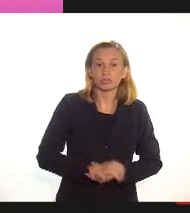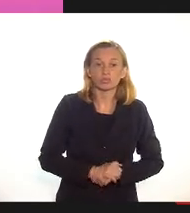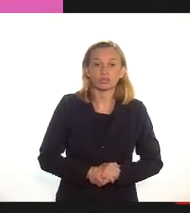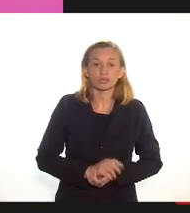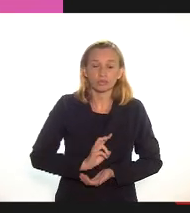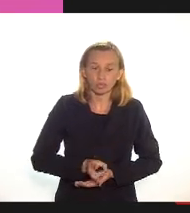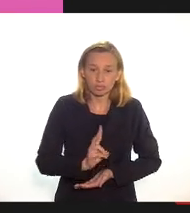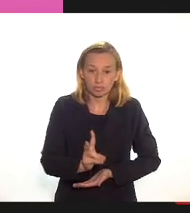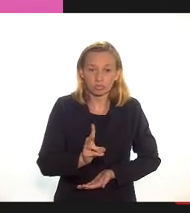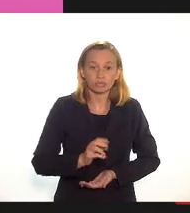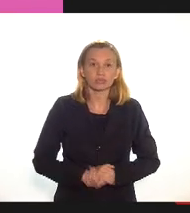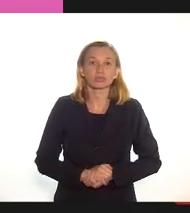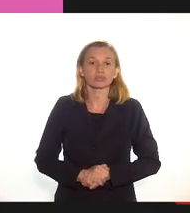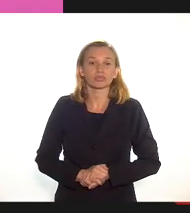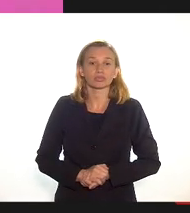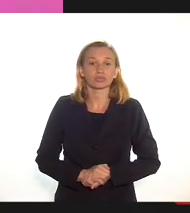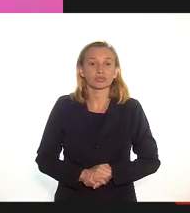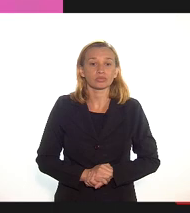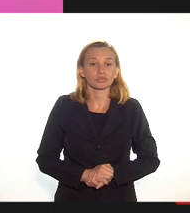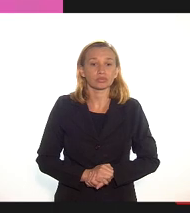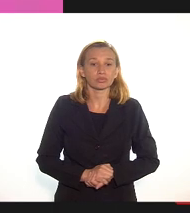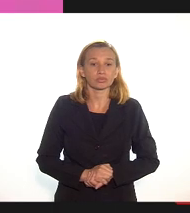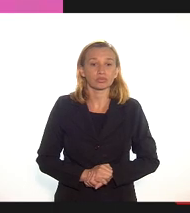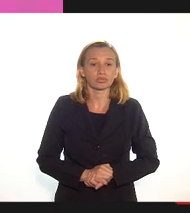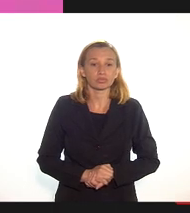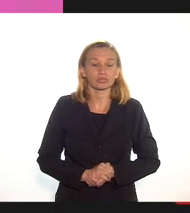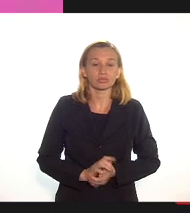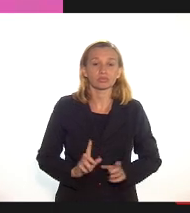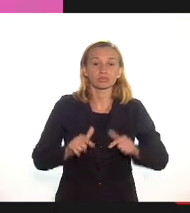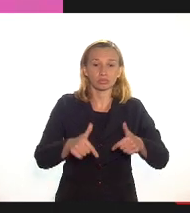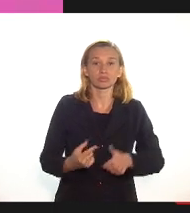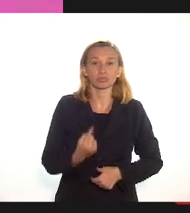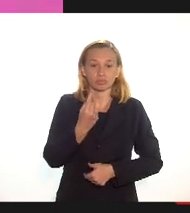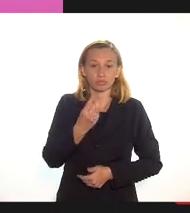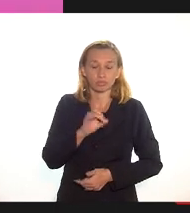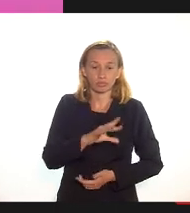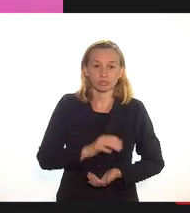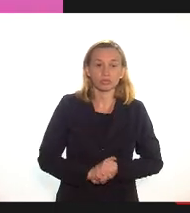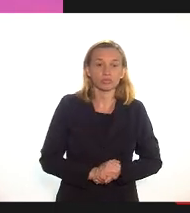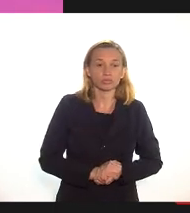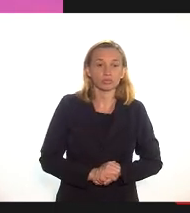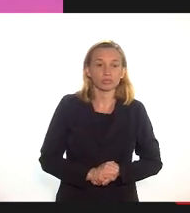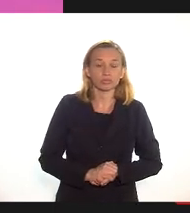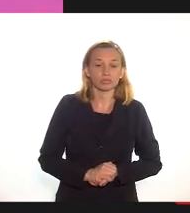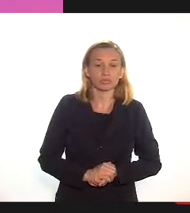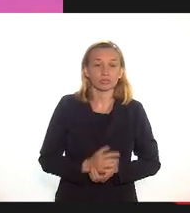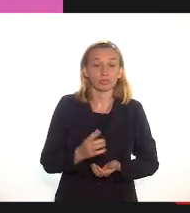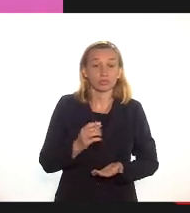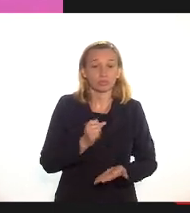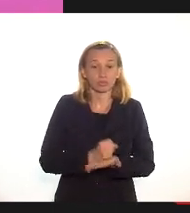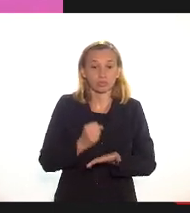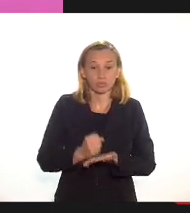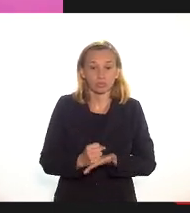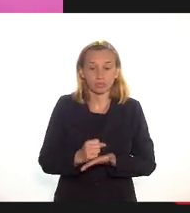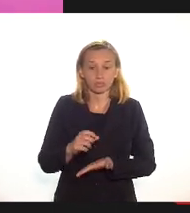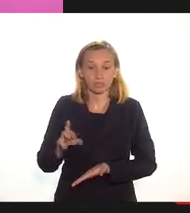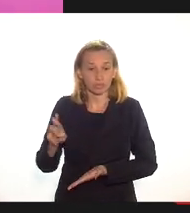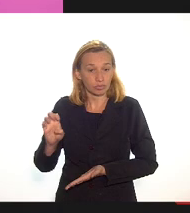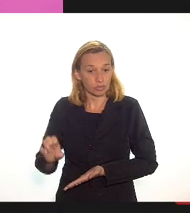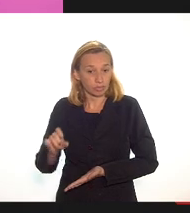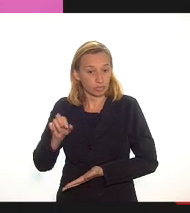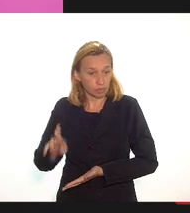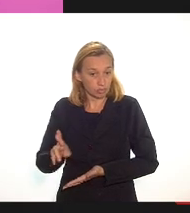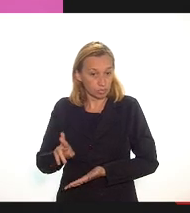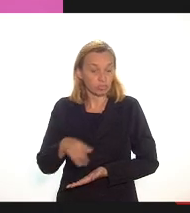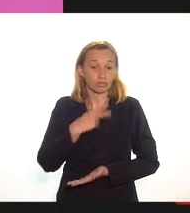dar continuidade. Uma das atuações é buscar o contrato com a Rede DOR, porque,